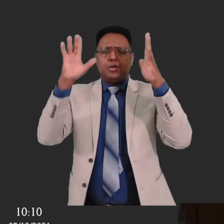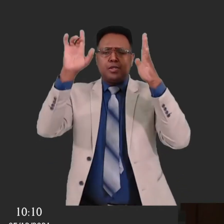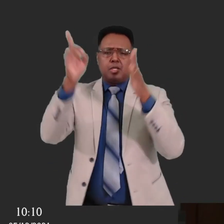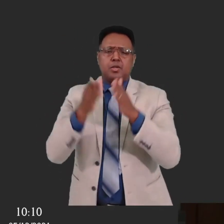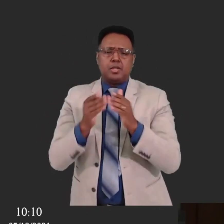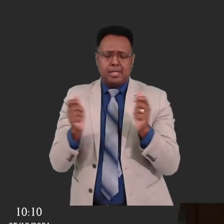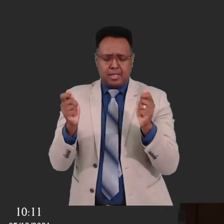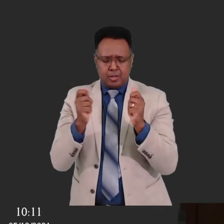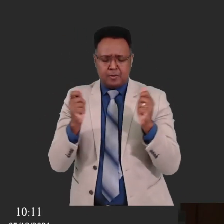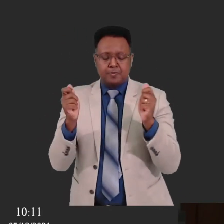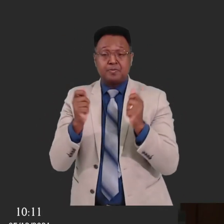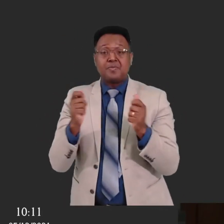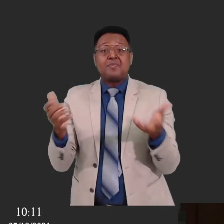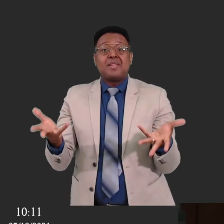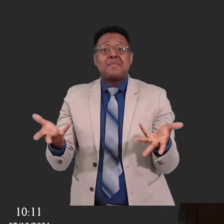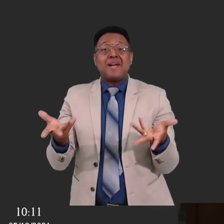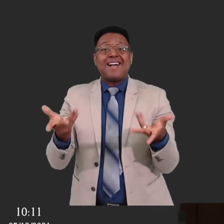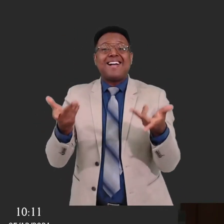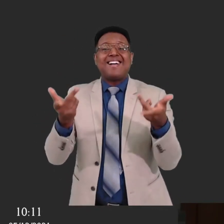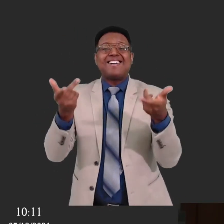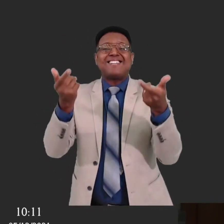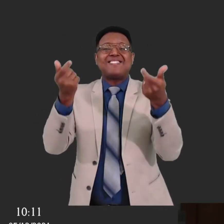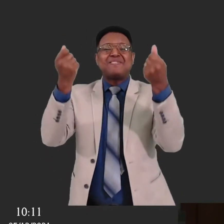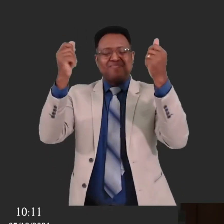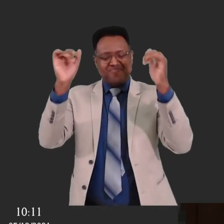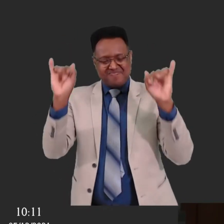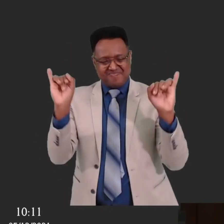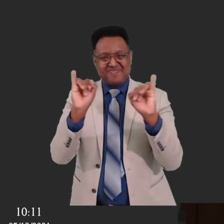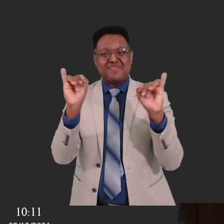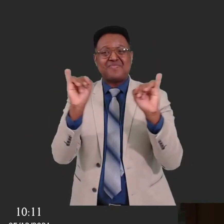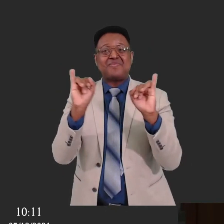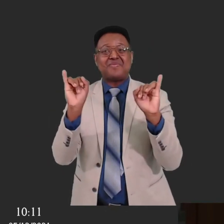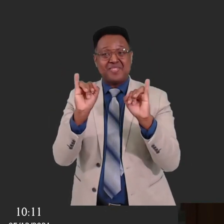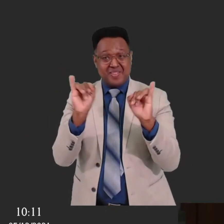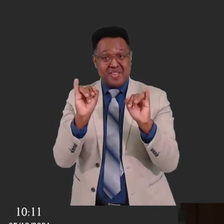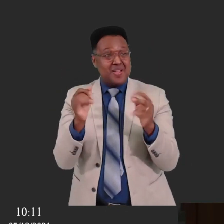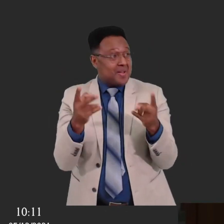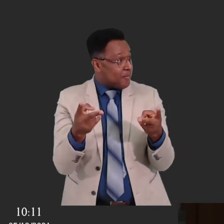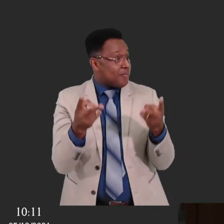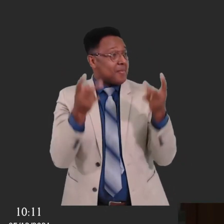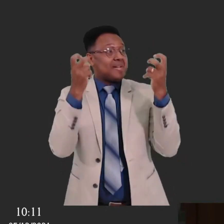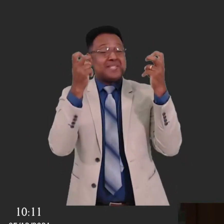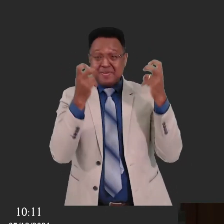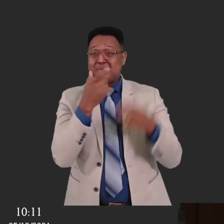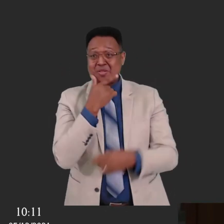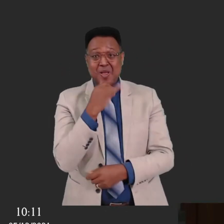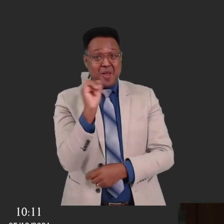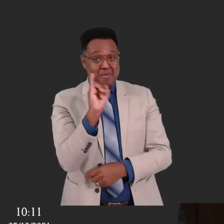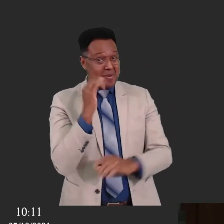Jesus, maravilhoso, irmãos. Já percebeu que tinha irmão que não estava cantando